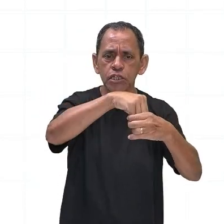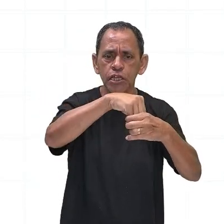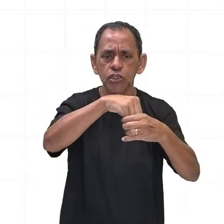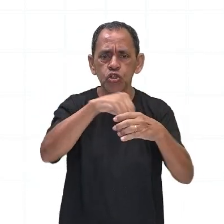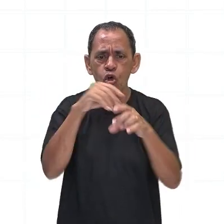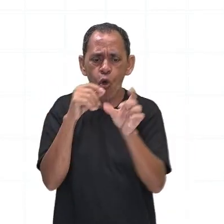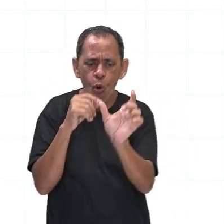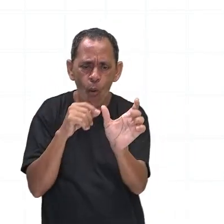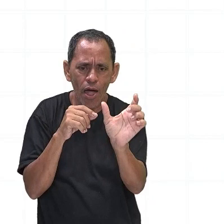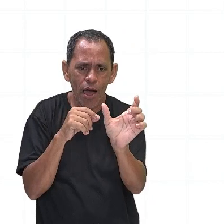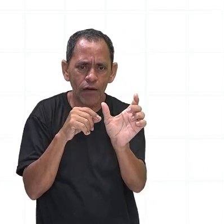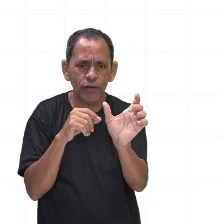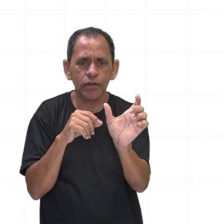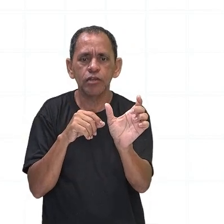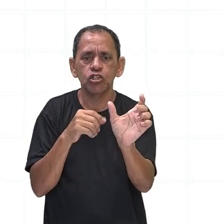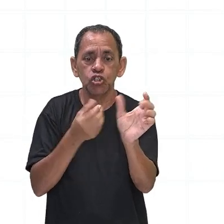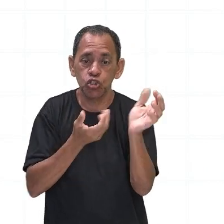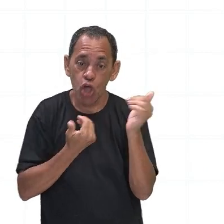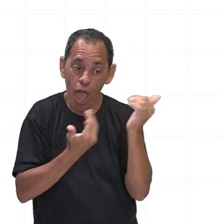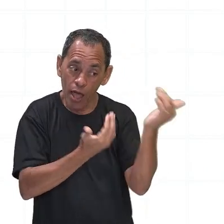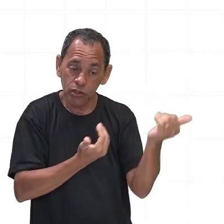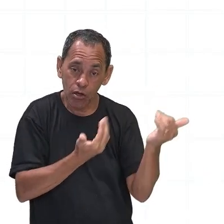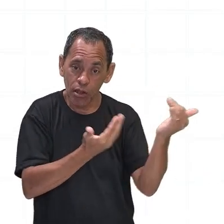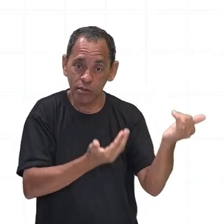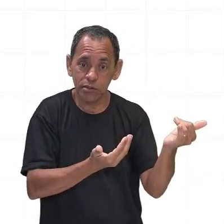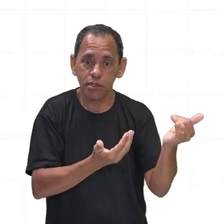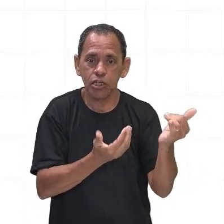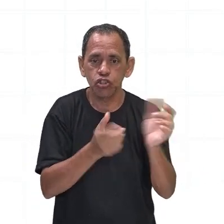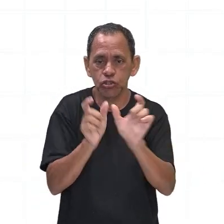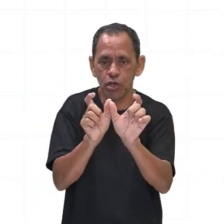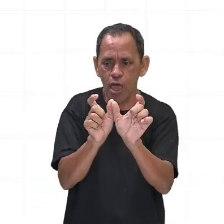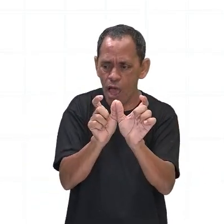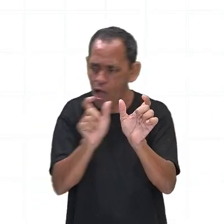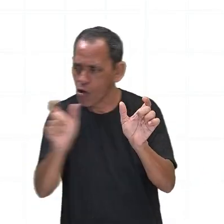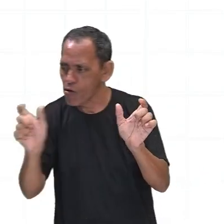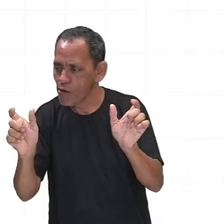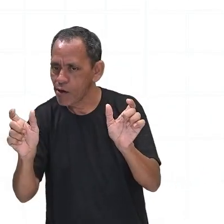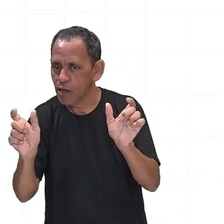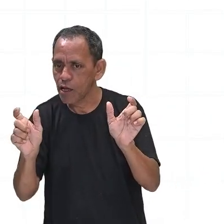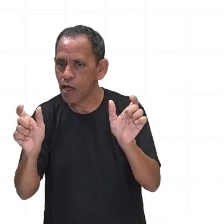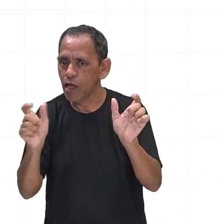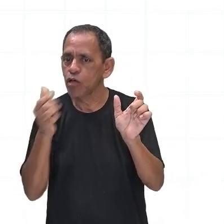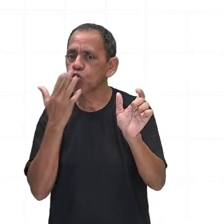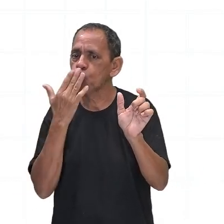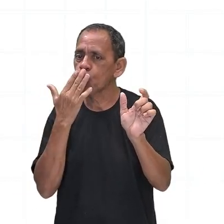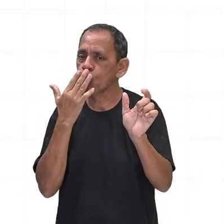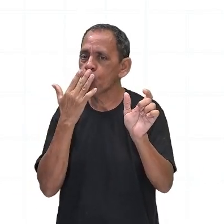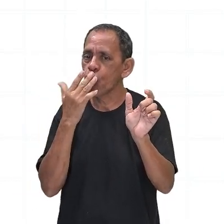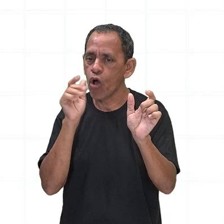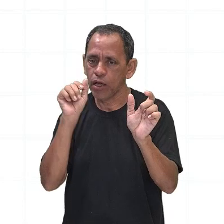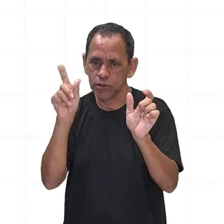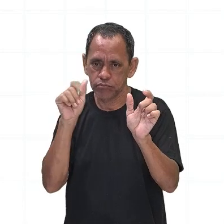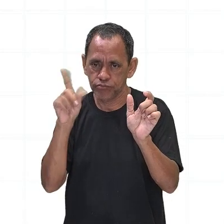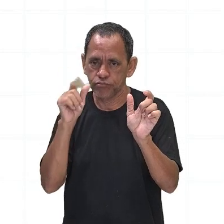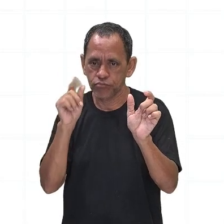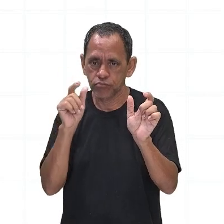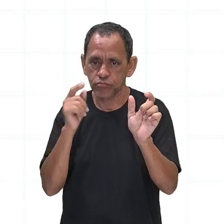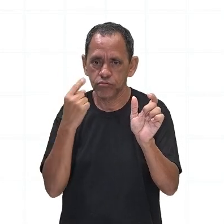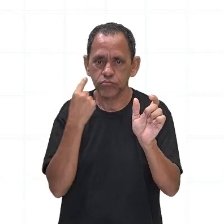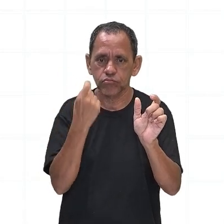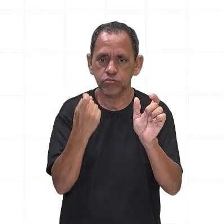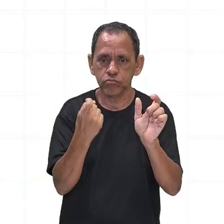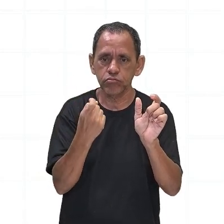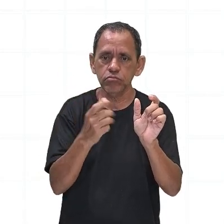palavra adolescência. E agora esta parte destacada em azul, professor. Qual é a função dela? Observem que eu tenho